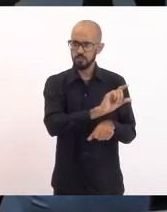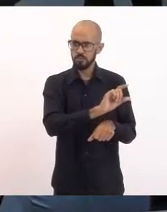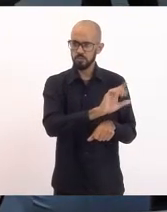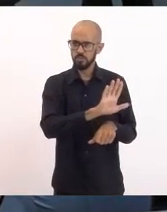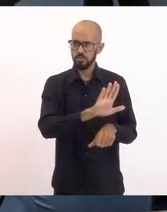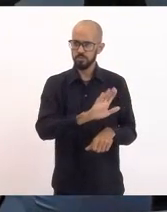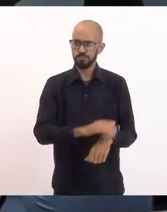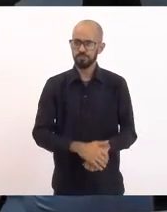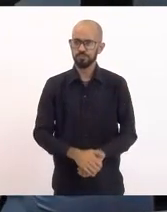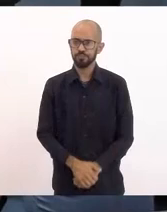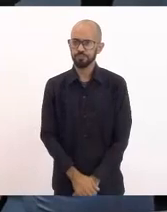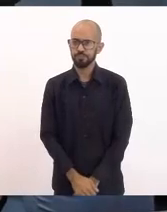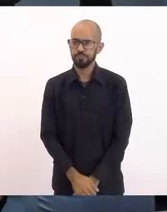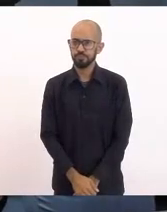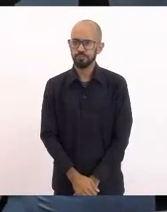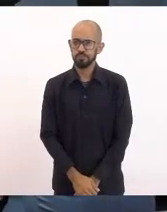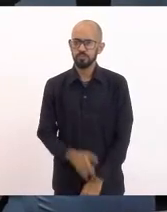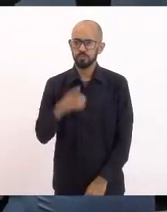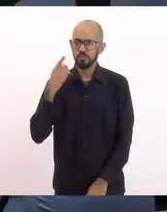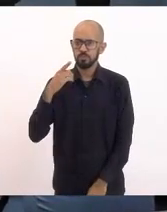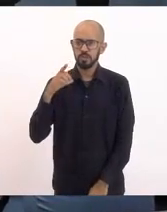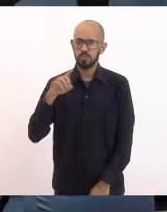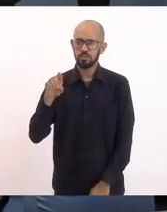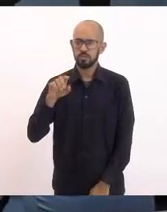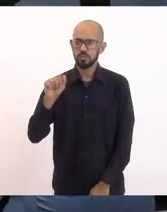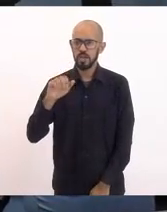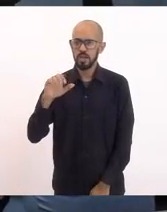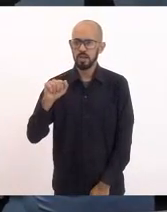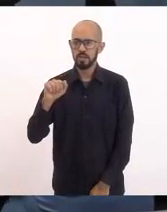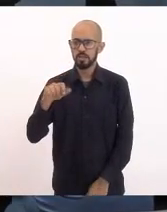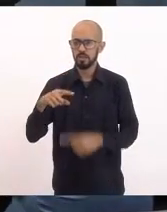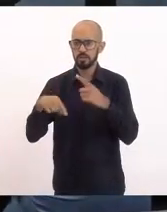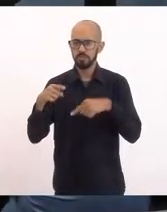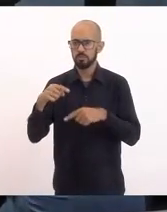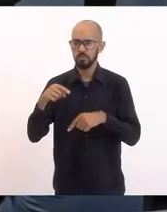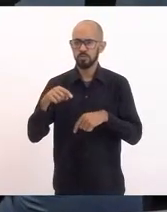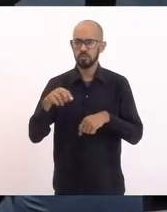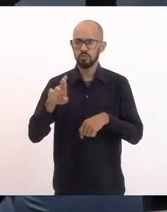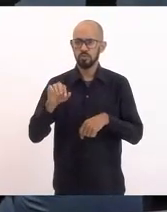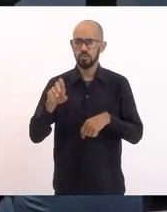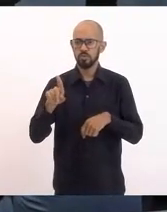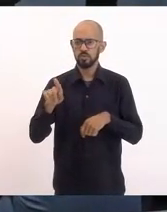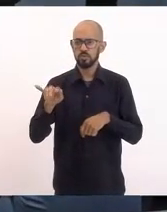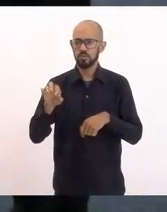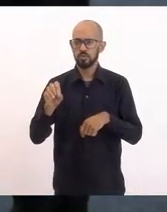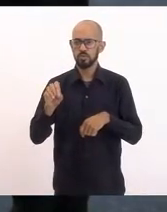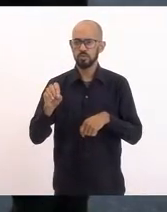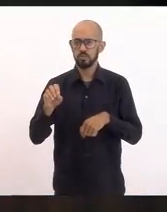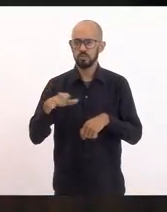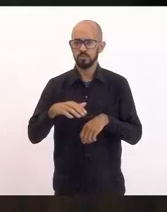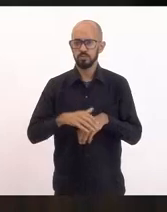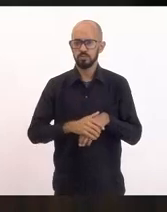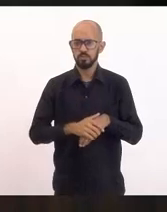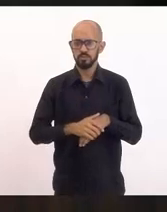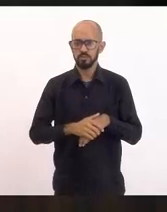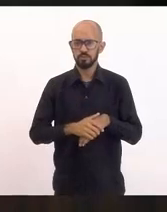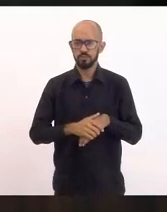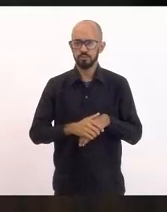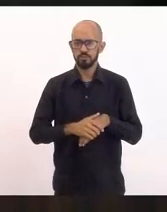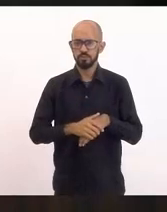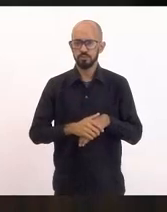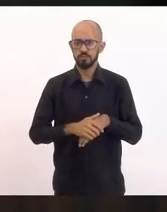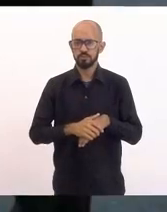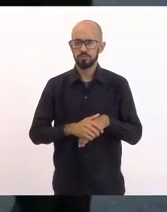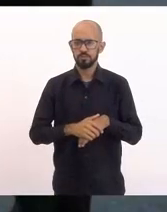Deputado Zaca e depois deputado Rodrigo Amorim. Só uma pergunta. Mas a deputada está na frente. Não, é questão de ordem, tem precedência. Por